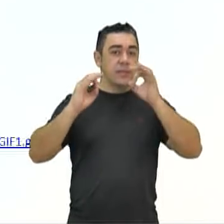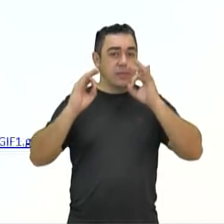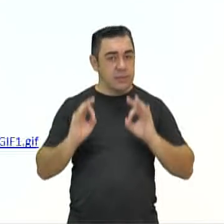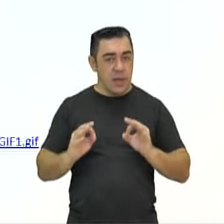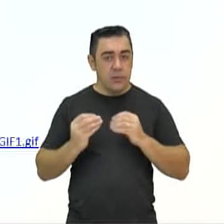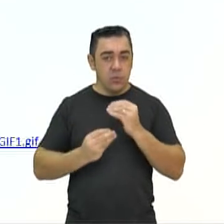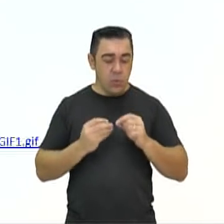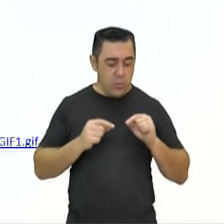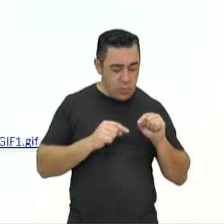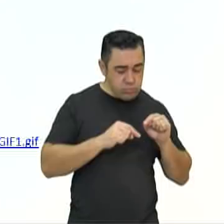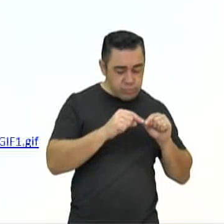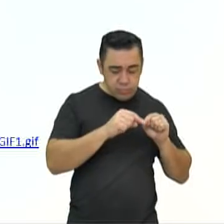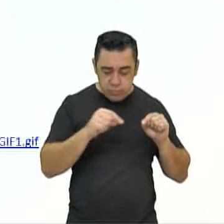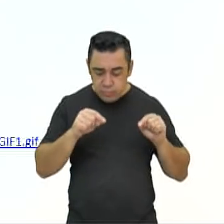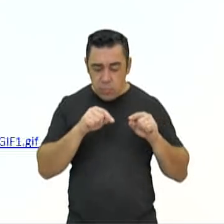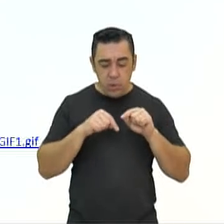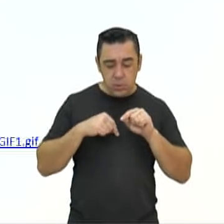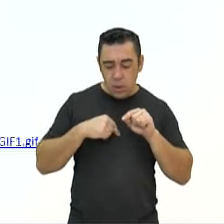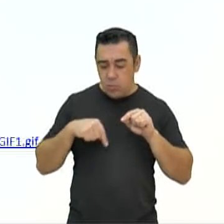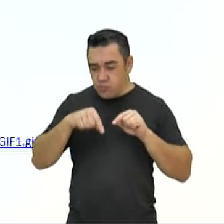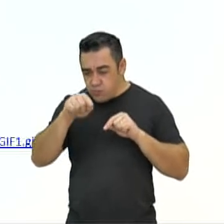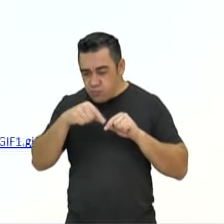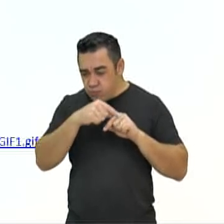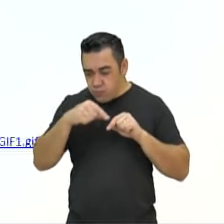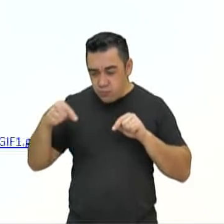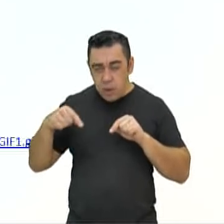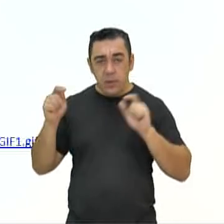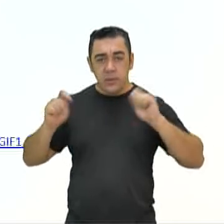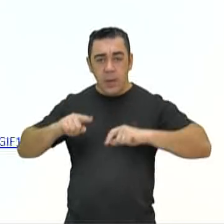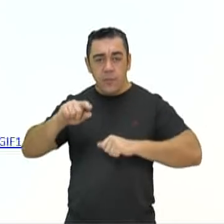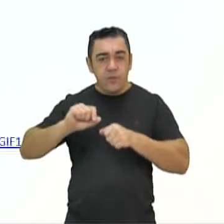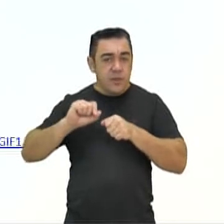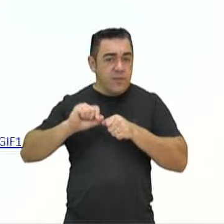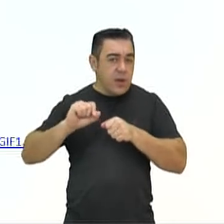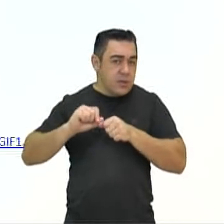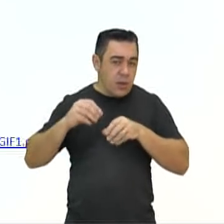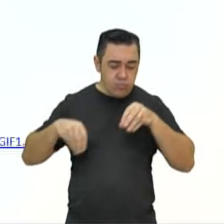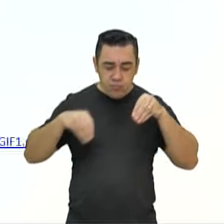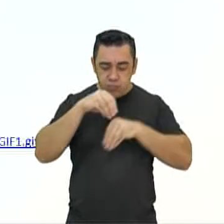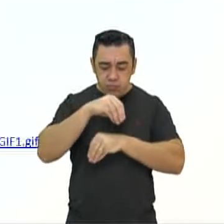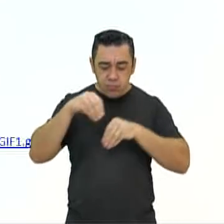dos enderecinhos ali, para uma possível jogada assim, um pouquinho mais